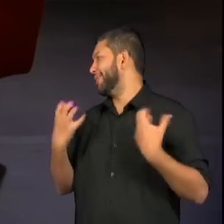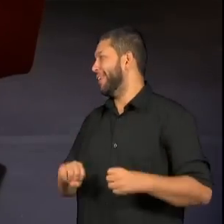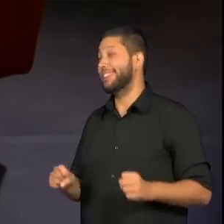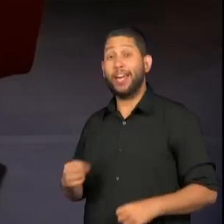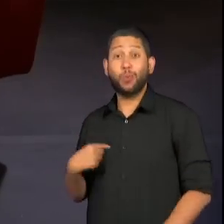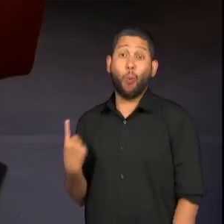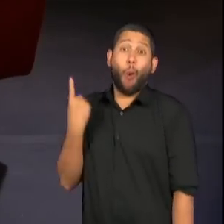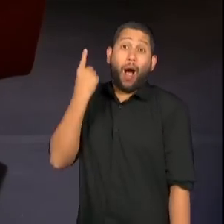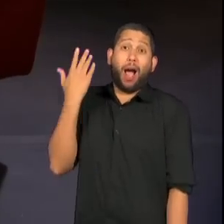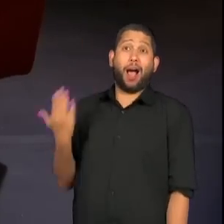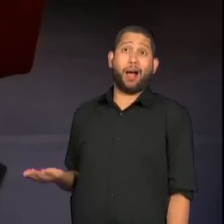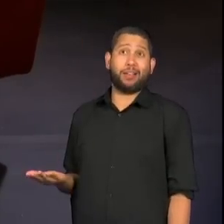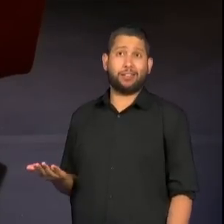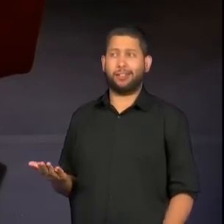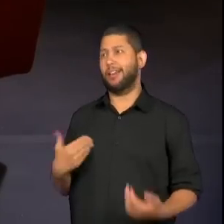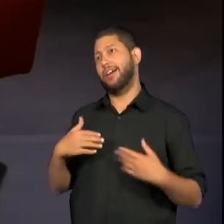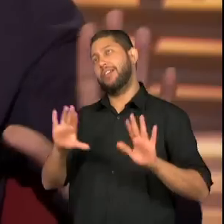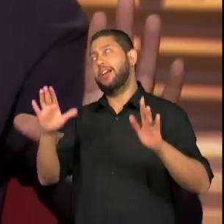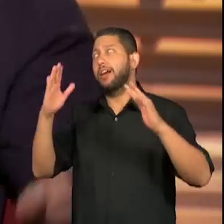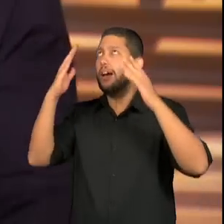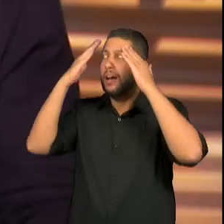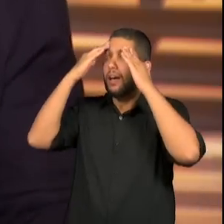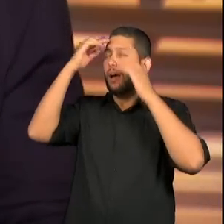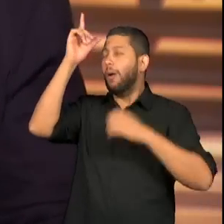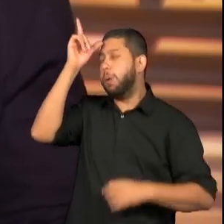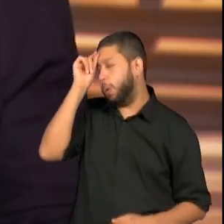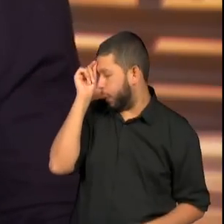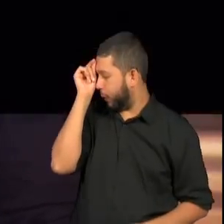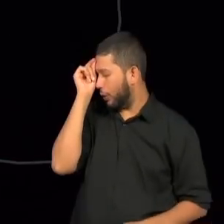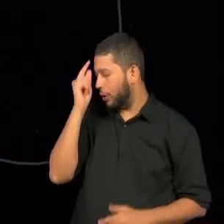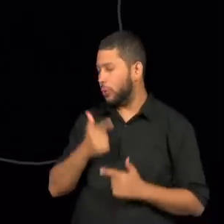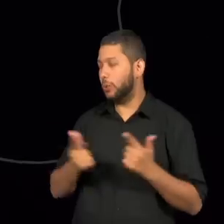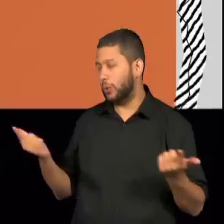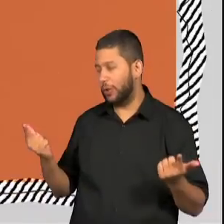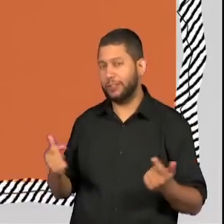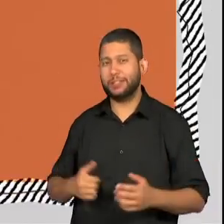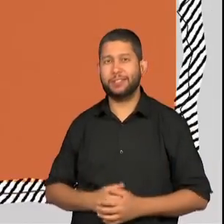perna arcada. Ai. Então eu falei, mano, ainda bem que eu não tô nessa.